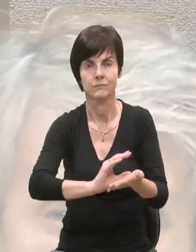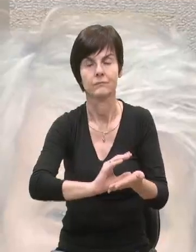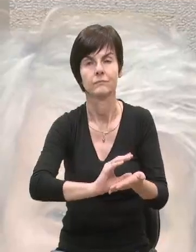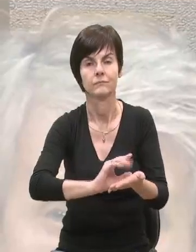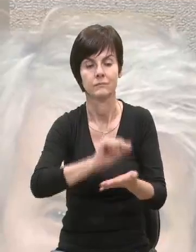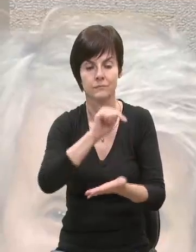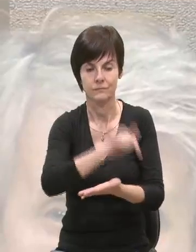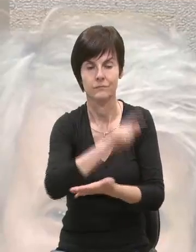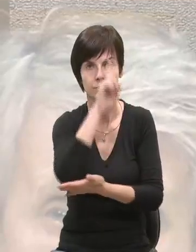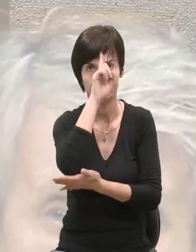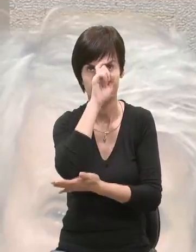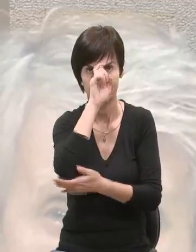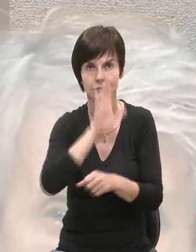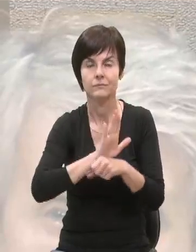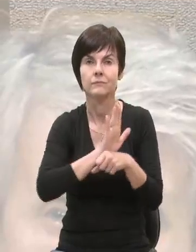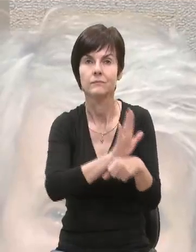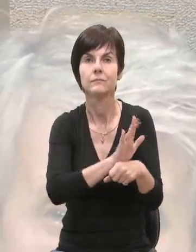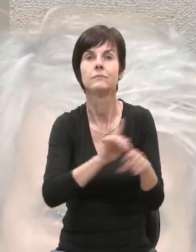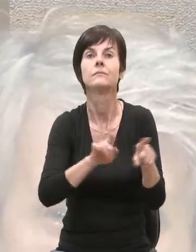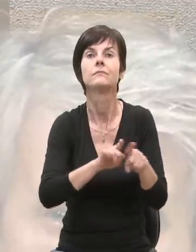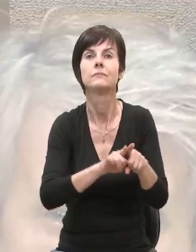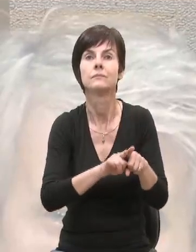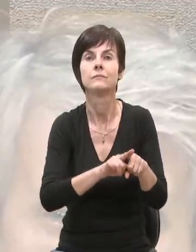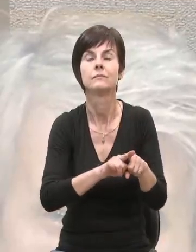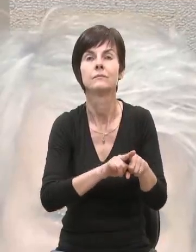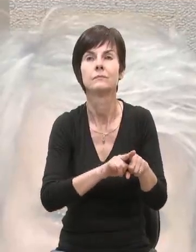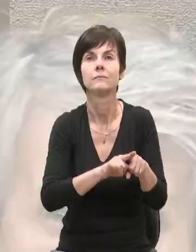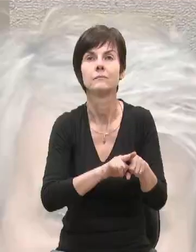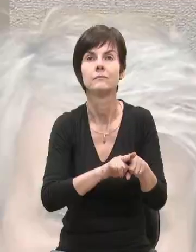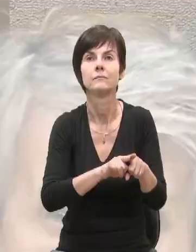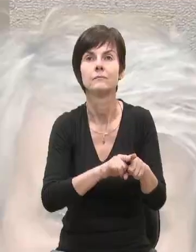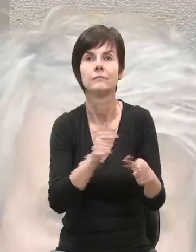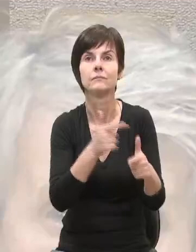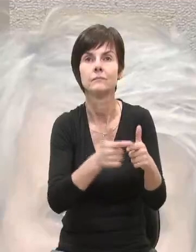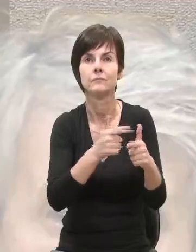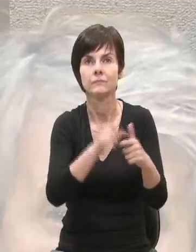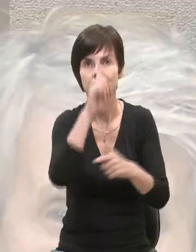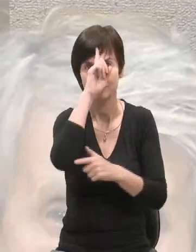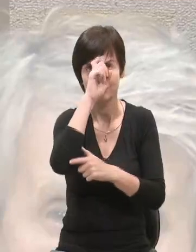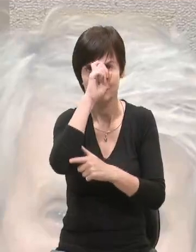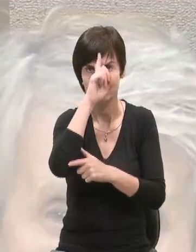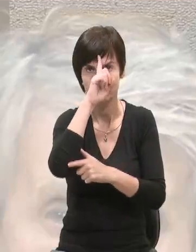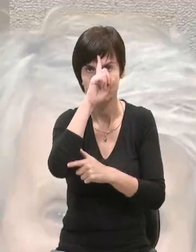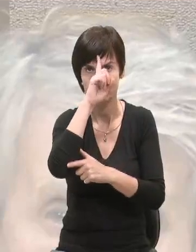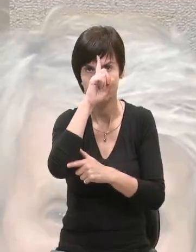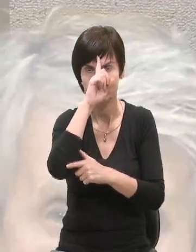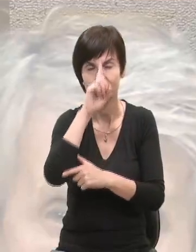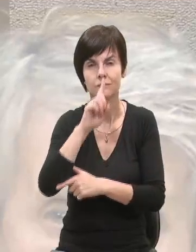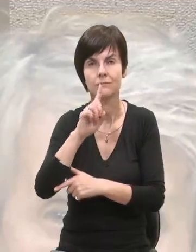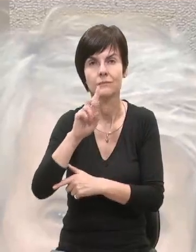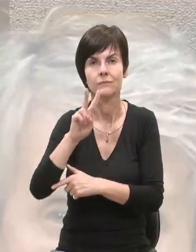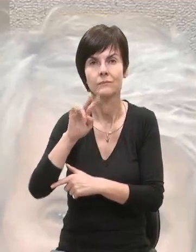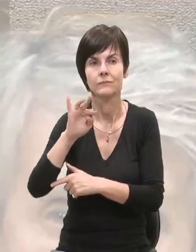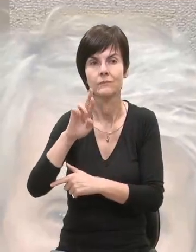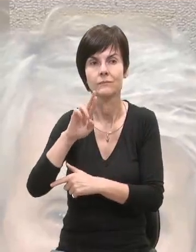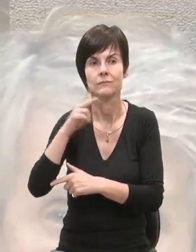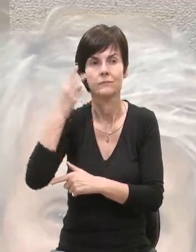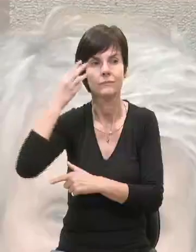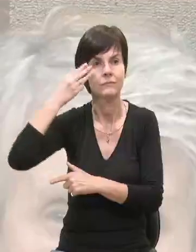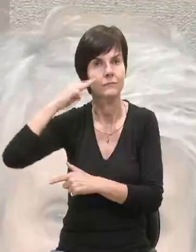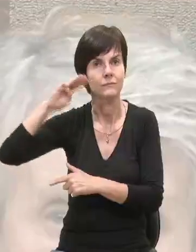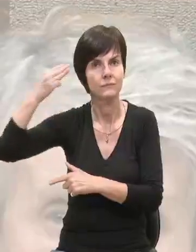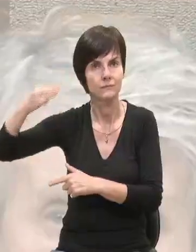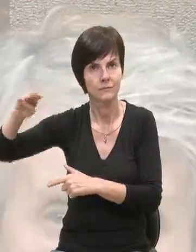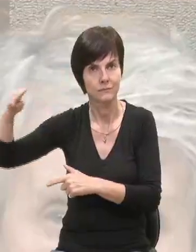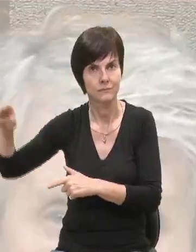recurso para auxiliar também nessa situação do Hospital Materno Infantil ali no Virvi Ramos. Então, a gente sabe